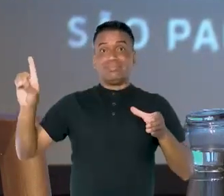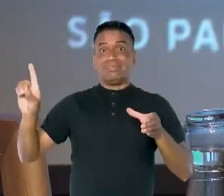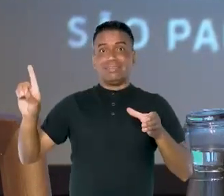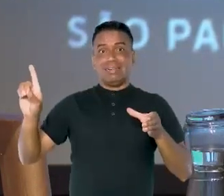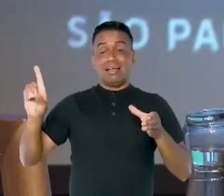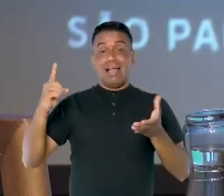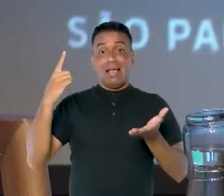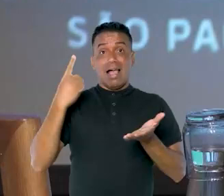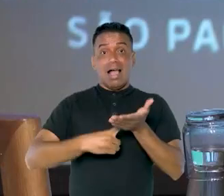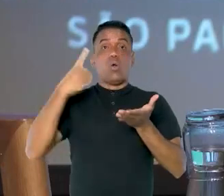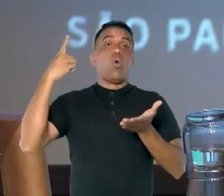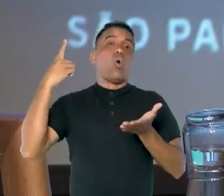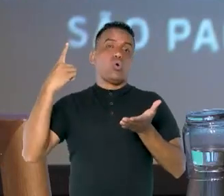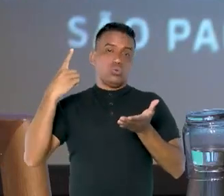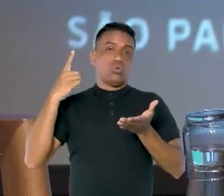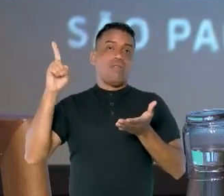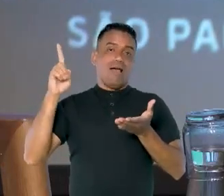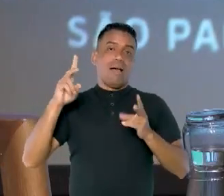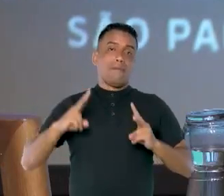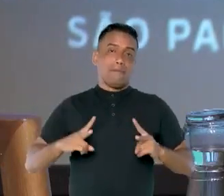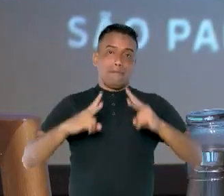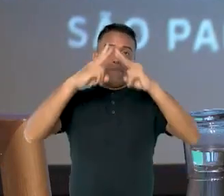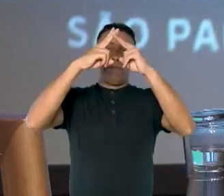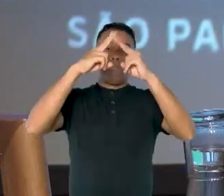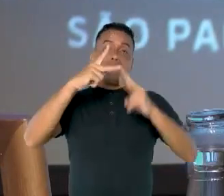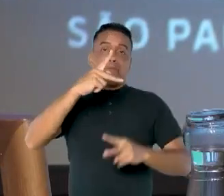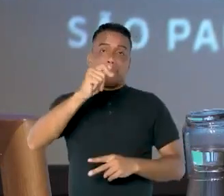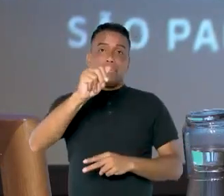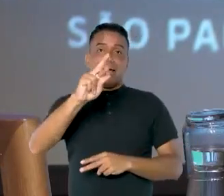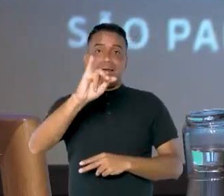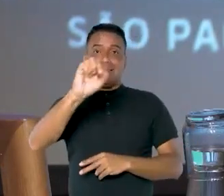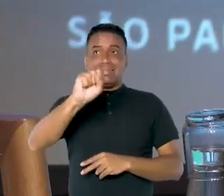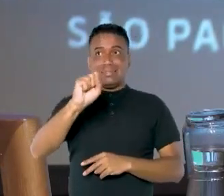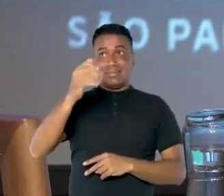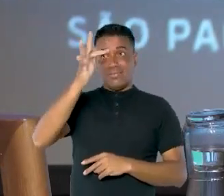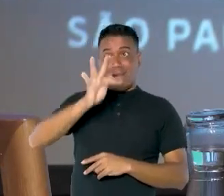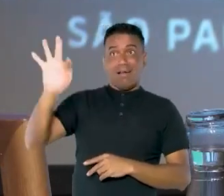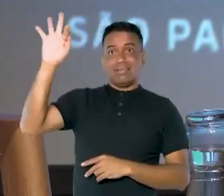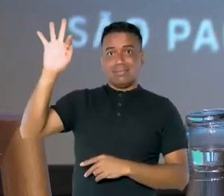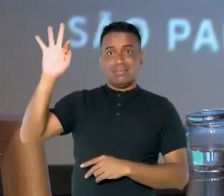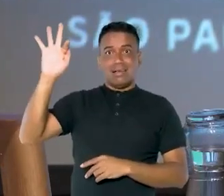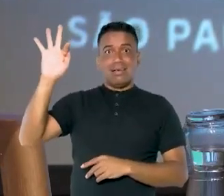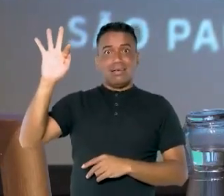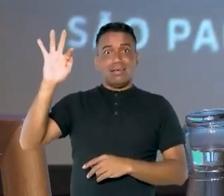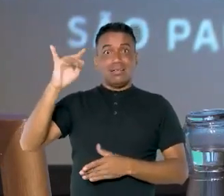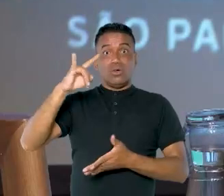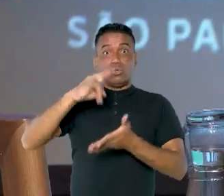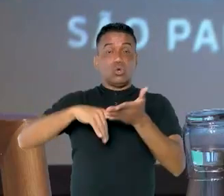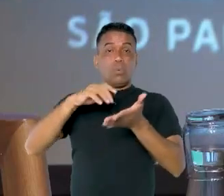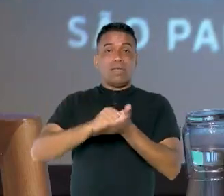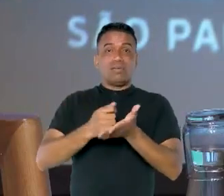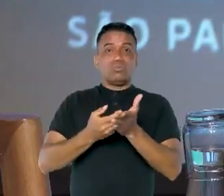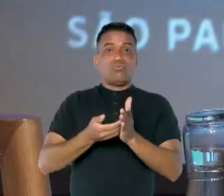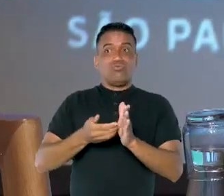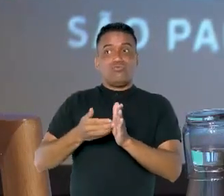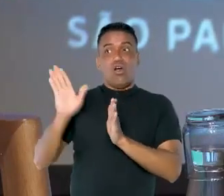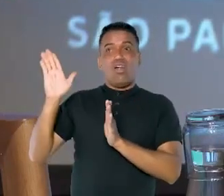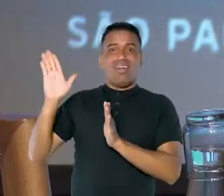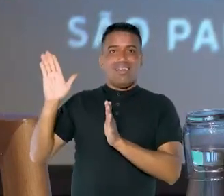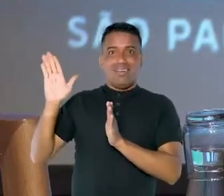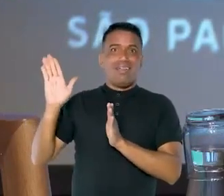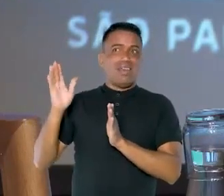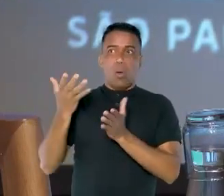do Acordo de Paris, ela não é uma retirada única. Ele também, os Estados Unidos, se